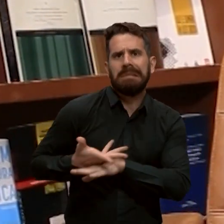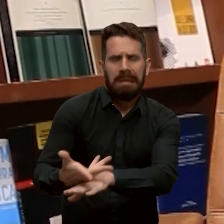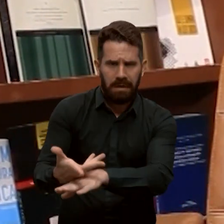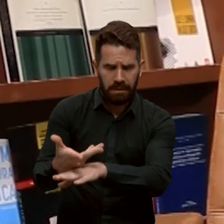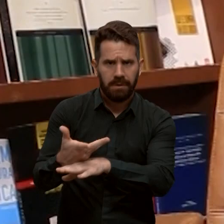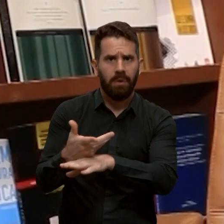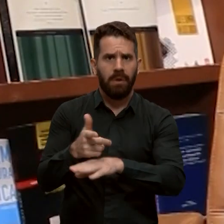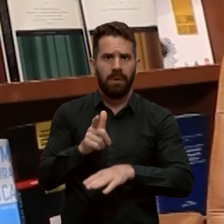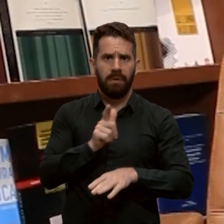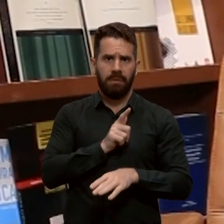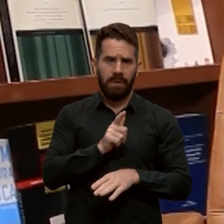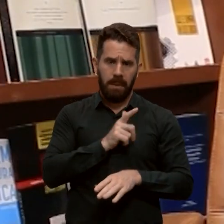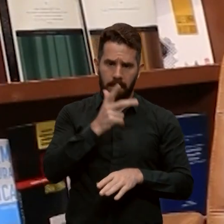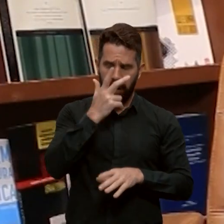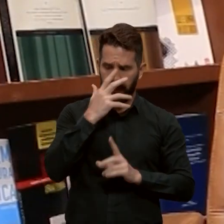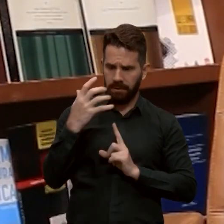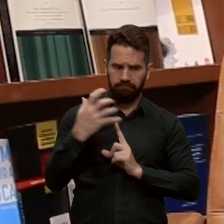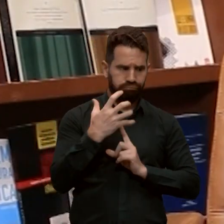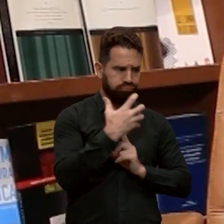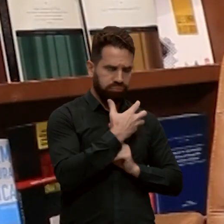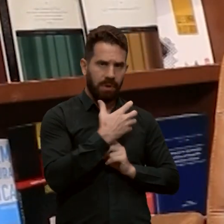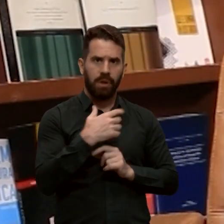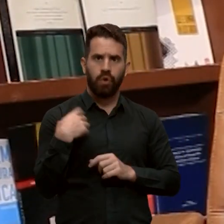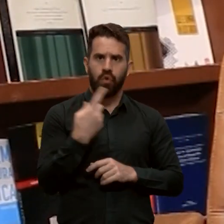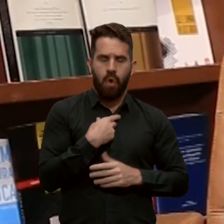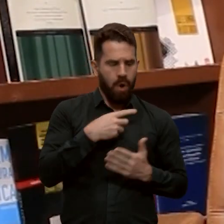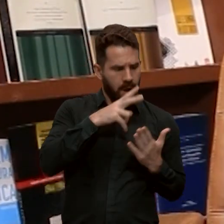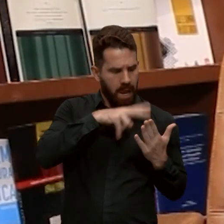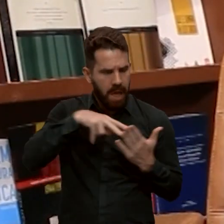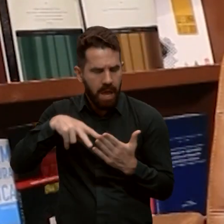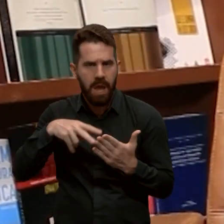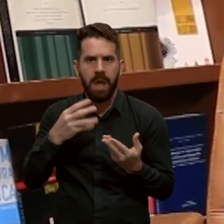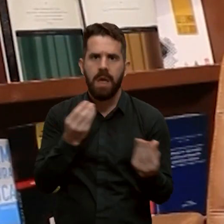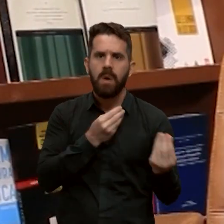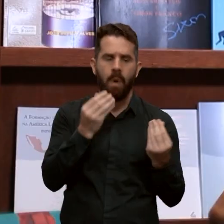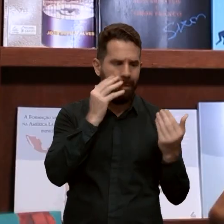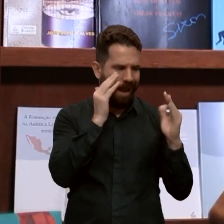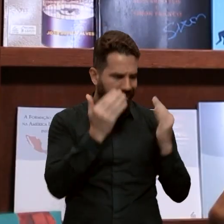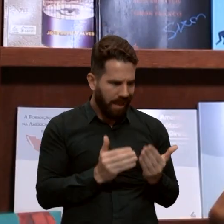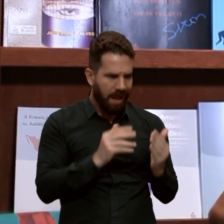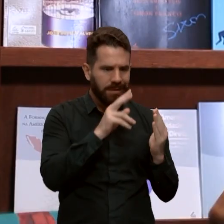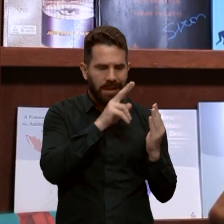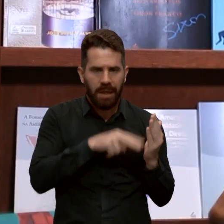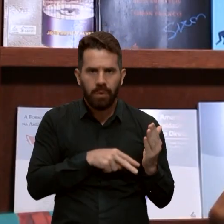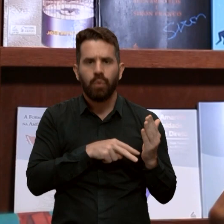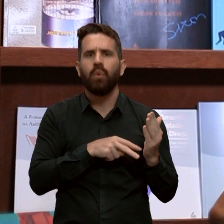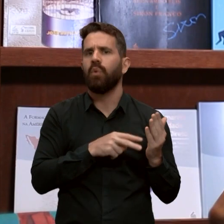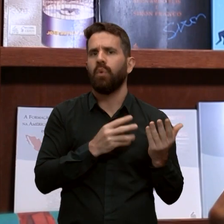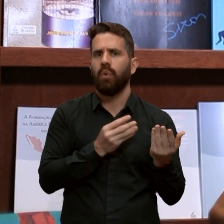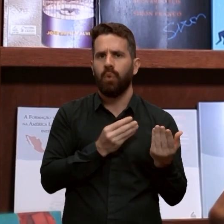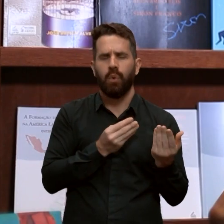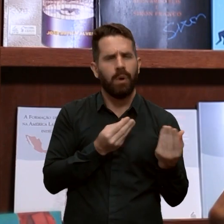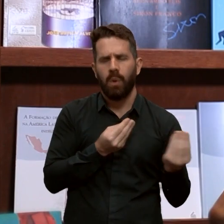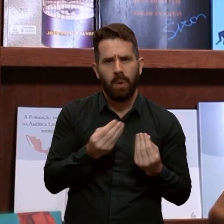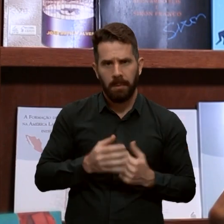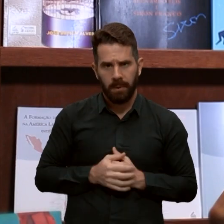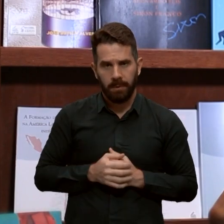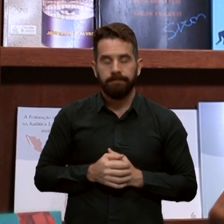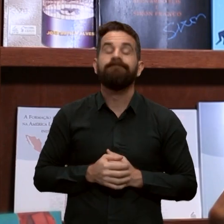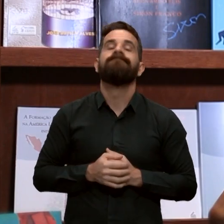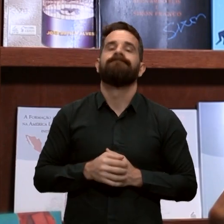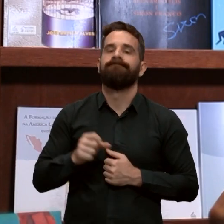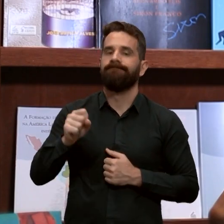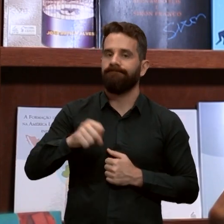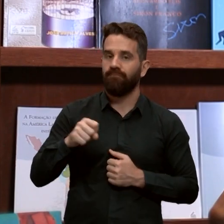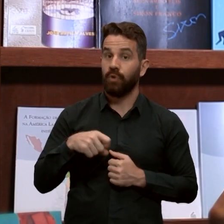forma como a gente lê, como a gente analisa a leitura. Explica um pouco isso pra gente. A gente está no mundo de aceleração, então